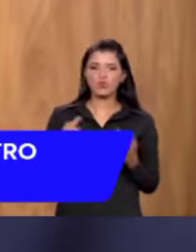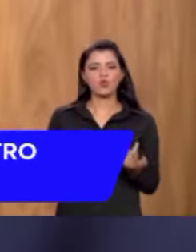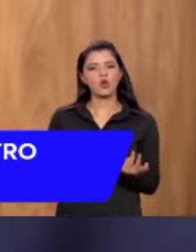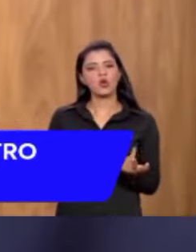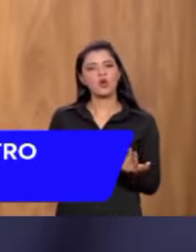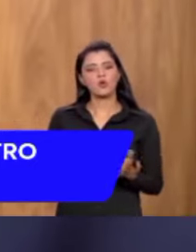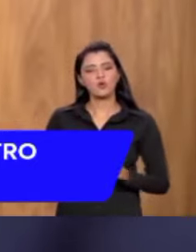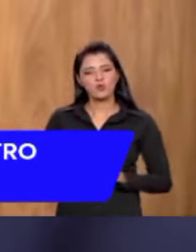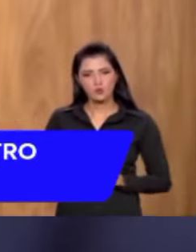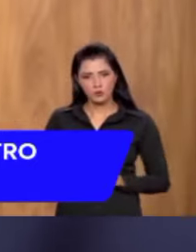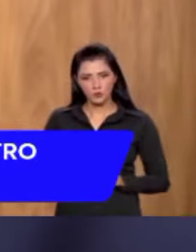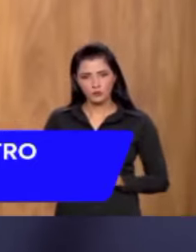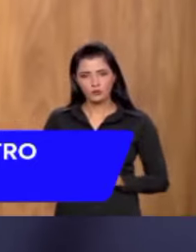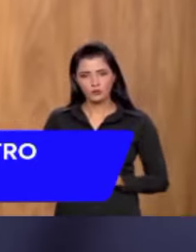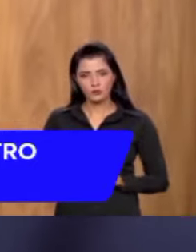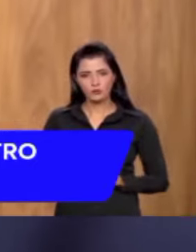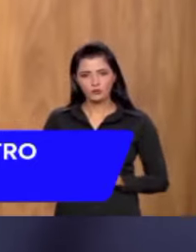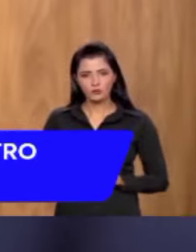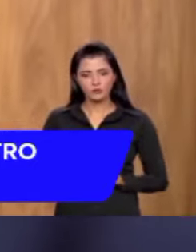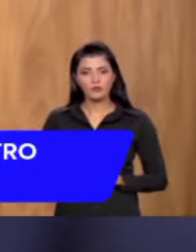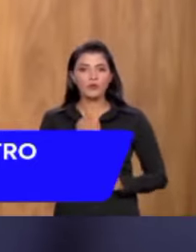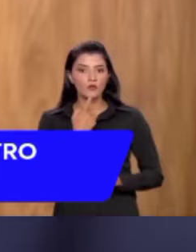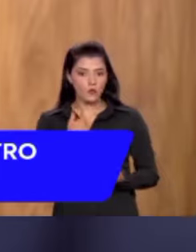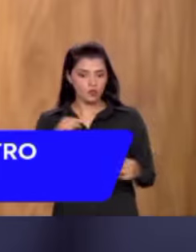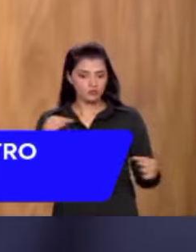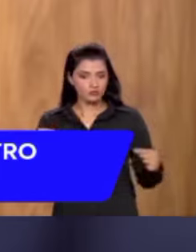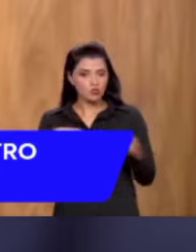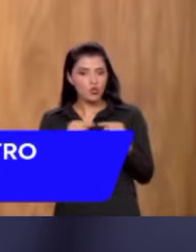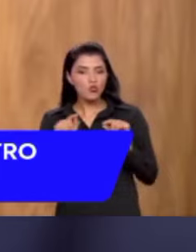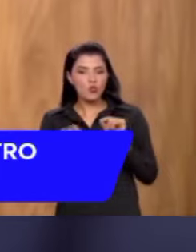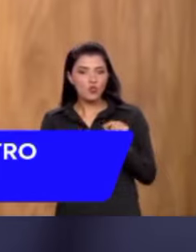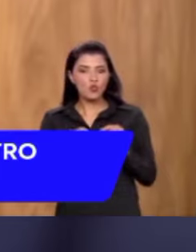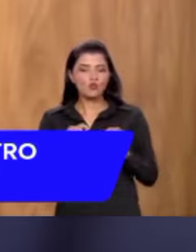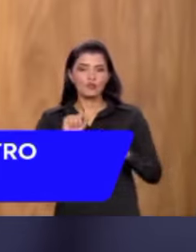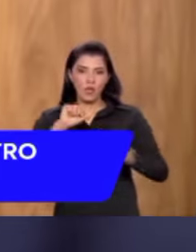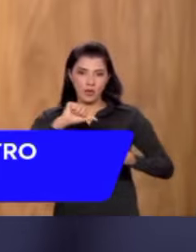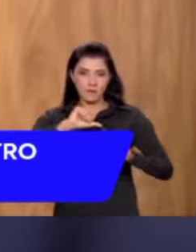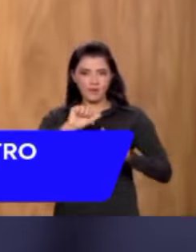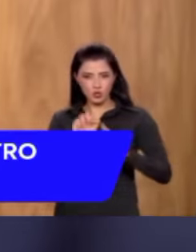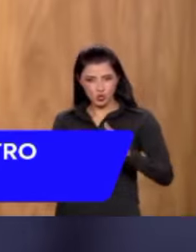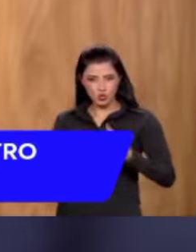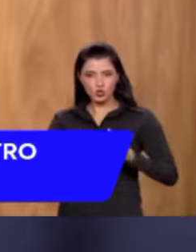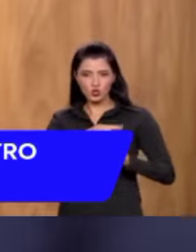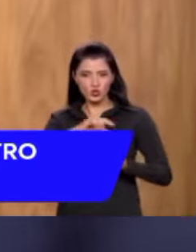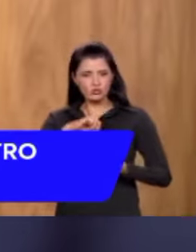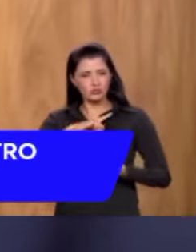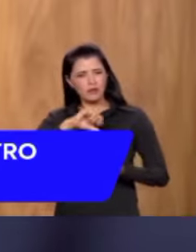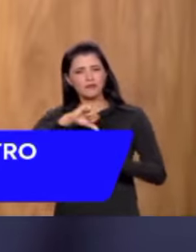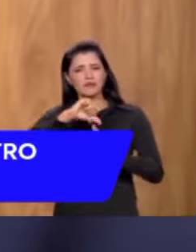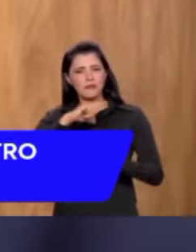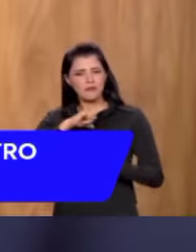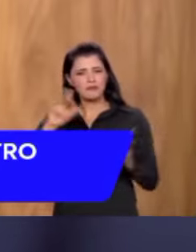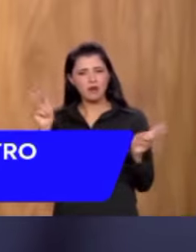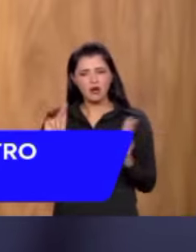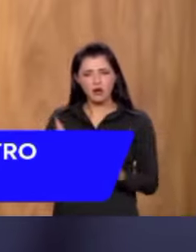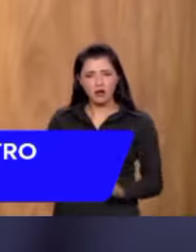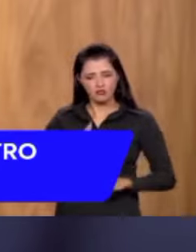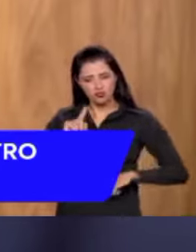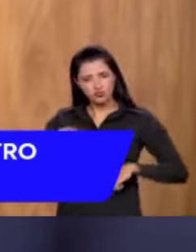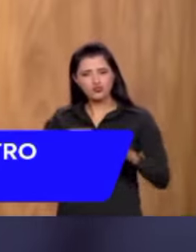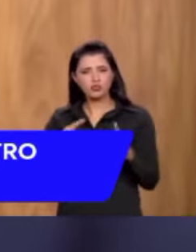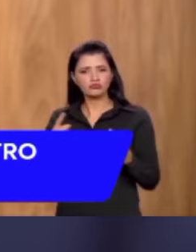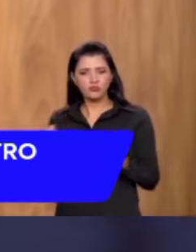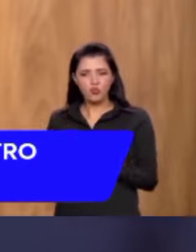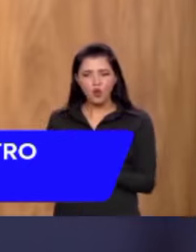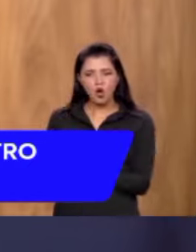construir vontade de construir de paz, uma América do Sul em paz, com prosperidade, com